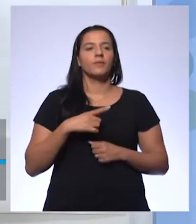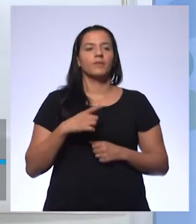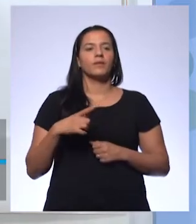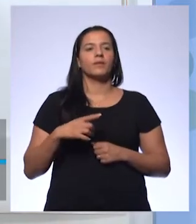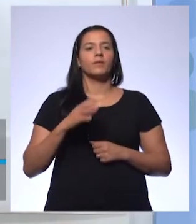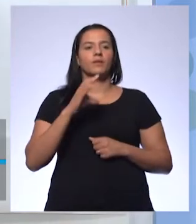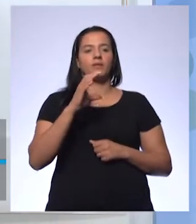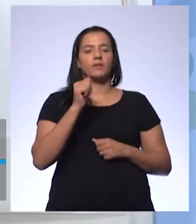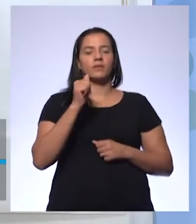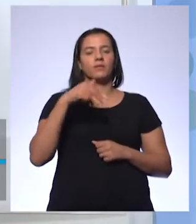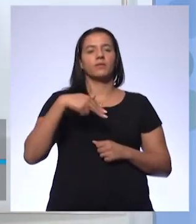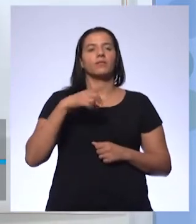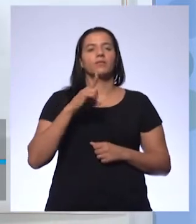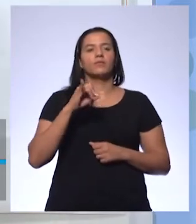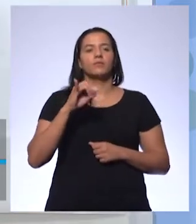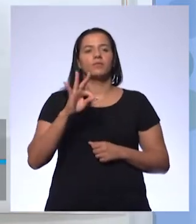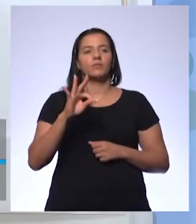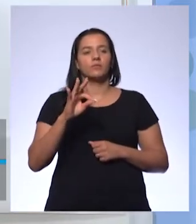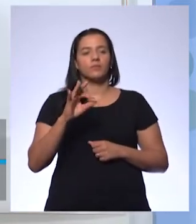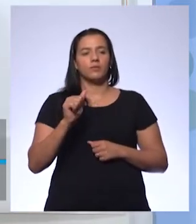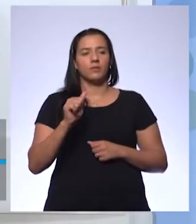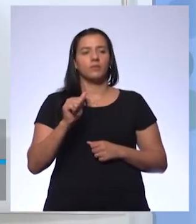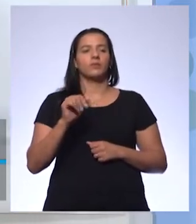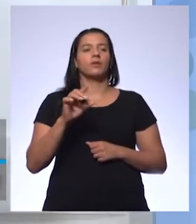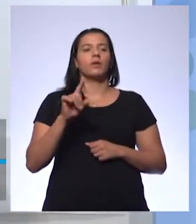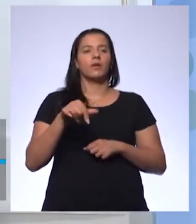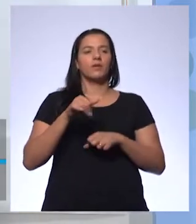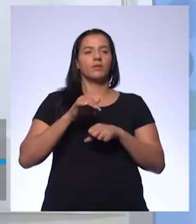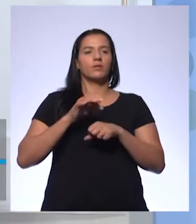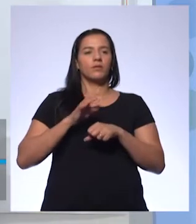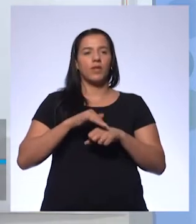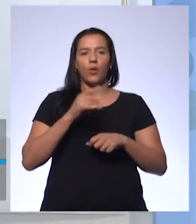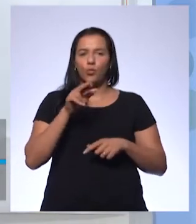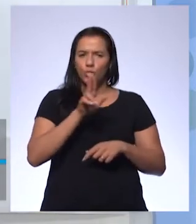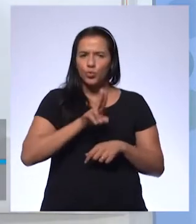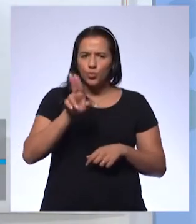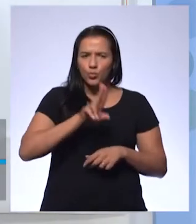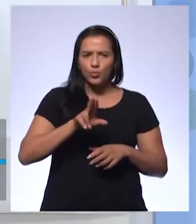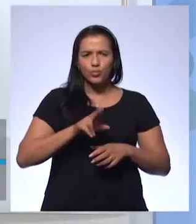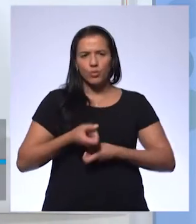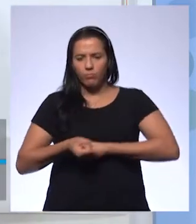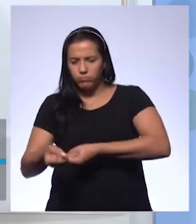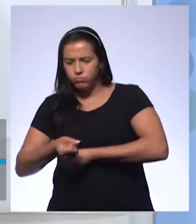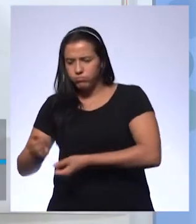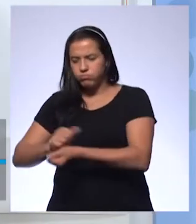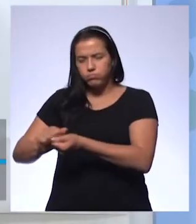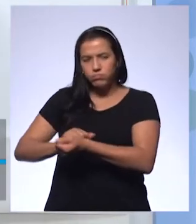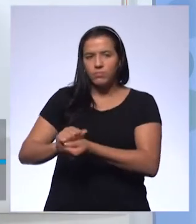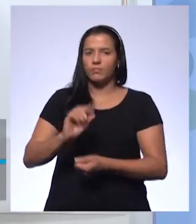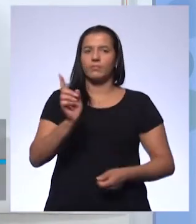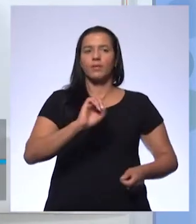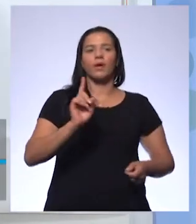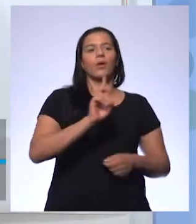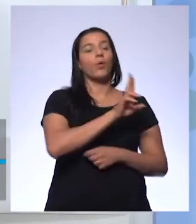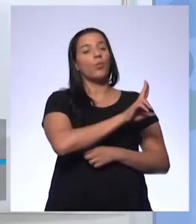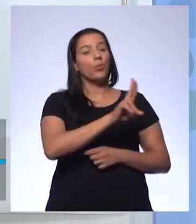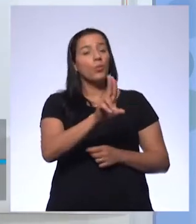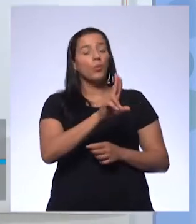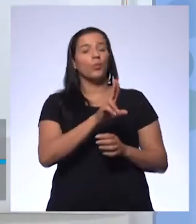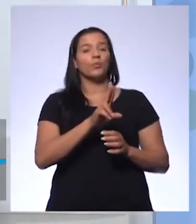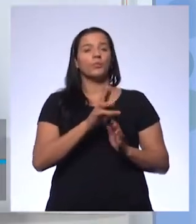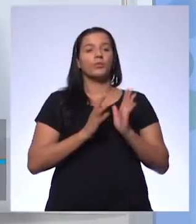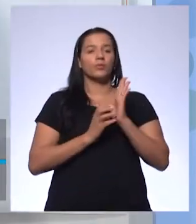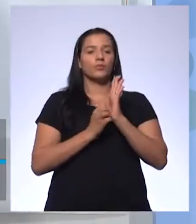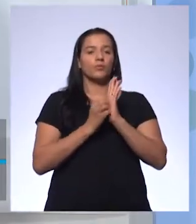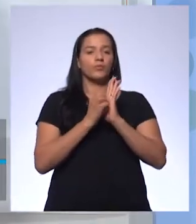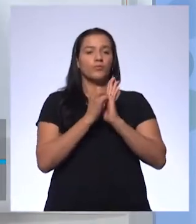candidíase, né? A cândida é o nome do fungo. Tá? Não é aquela cândida que usa para lavar, não, roupa, tá? É o nome do fungo que se chama cândida, tá?